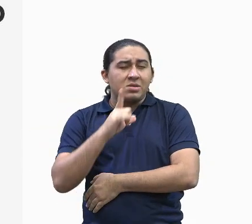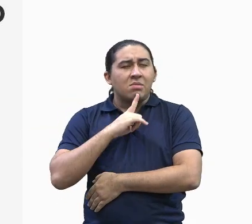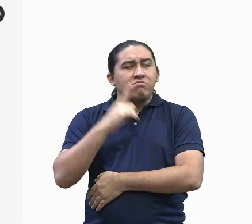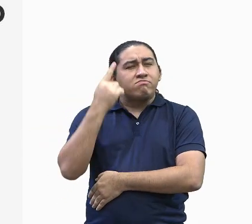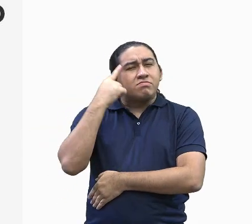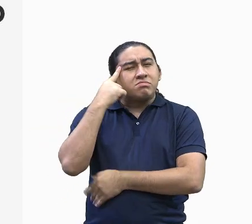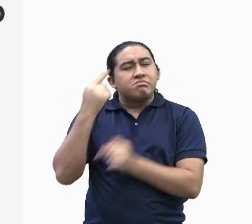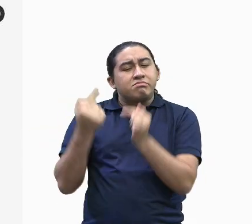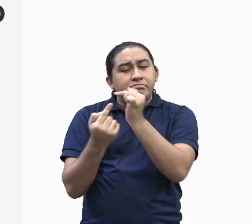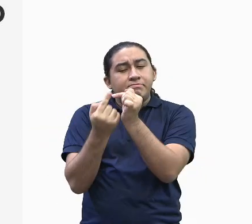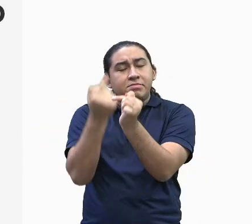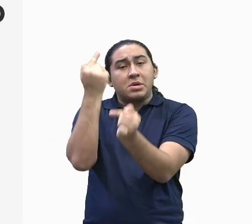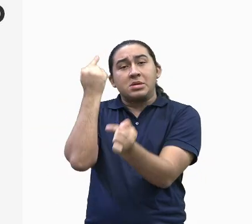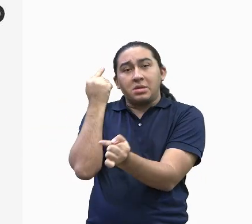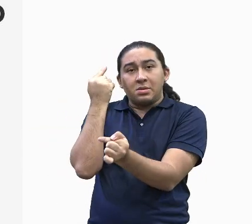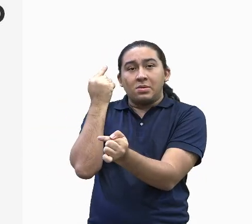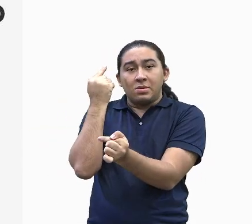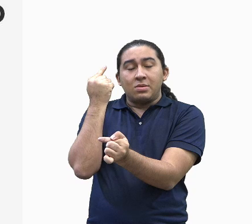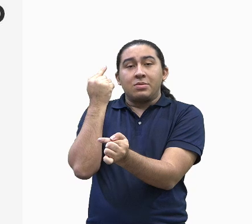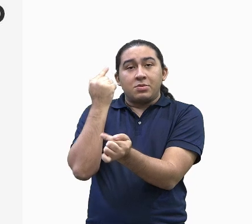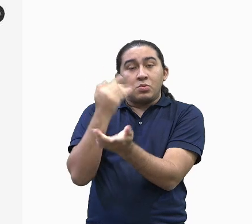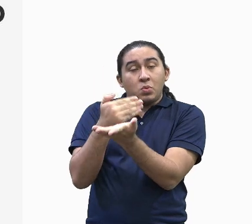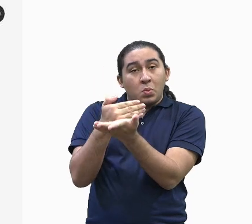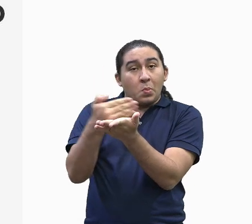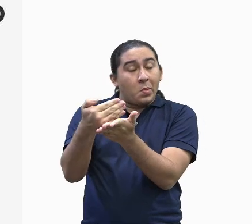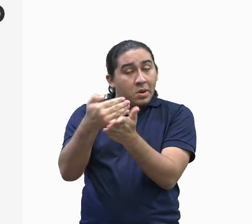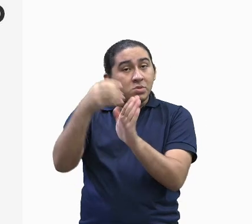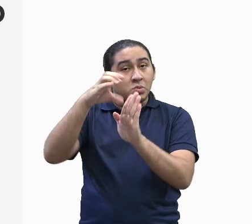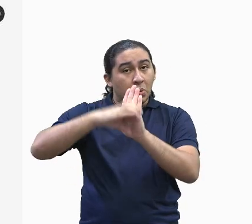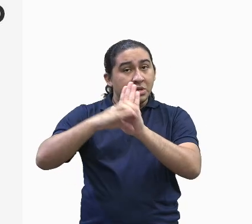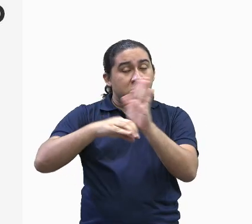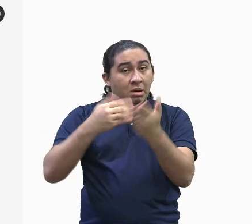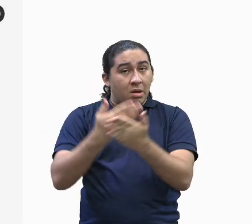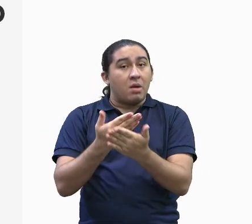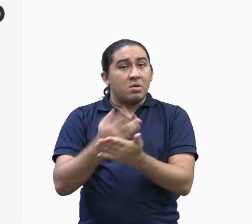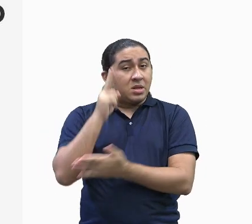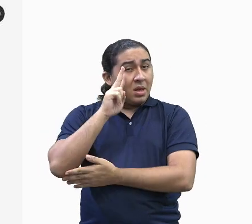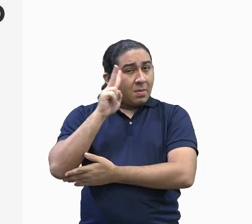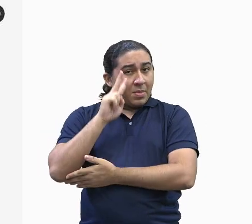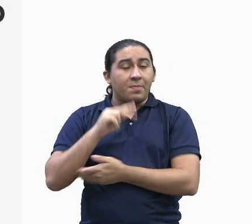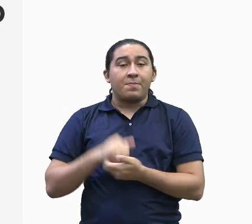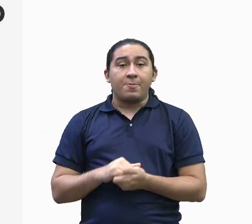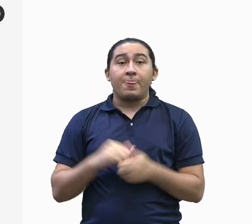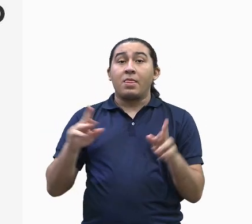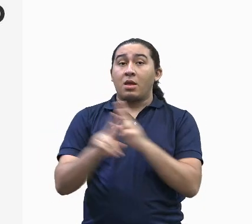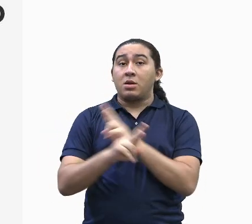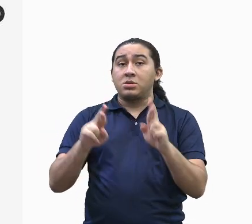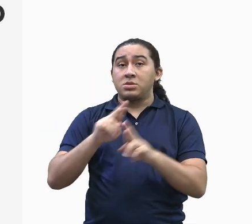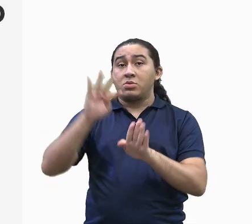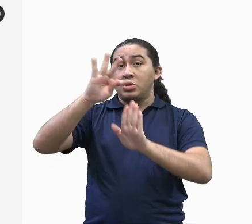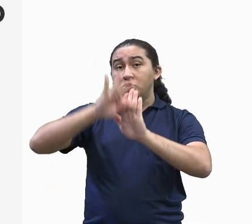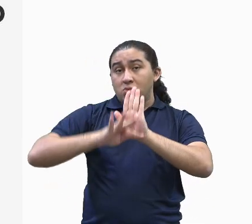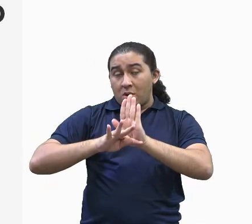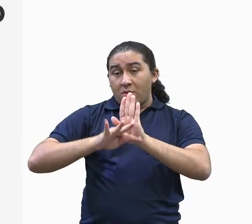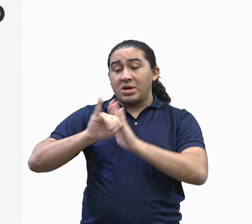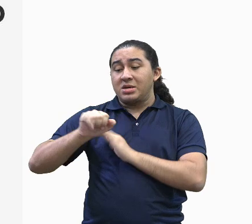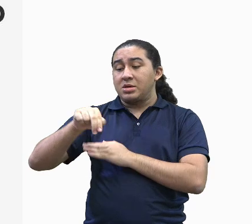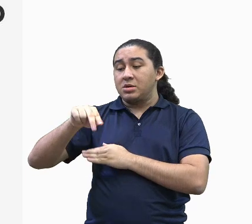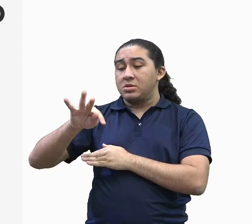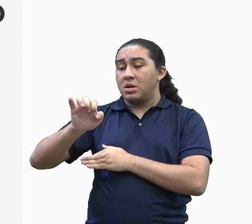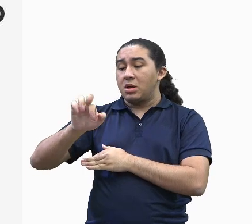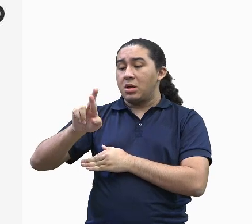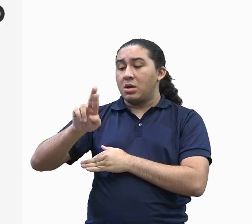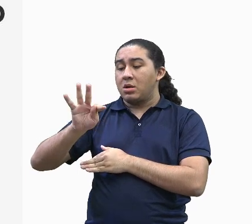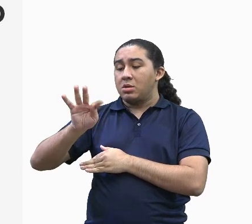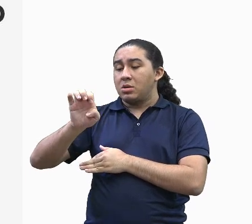desde lá do início da conceituação da nossa aula, que a intertextualidade ela vai ser